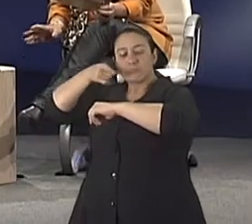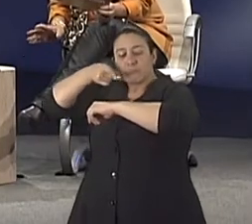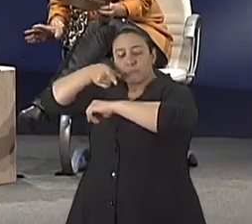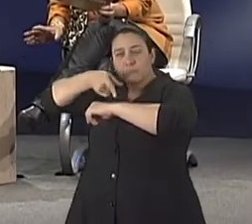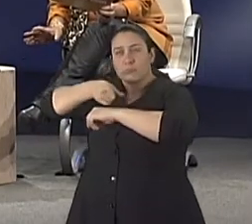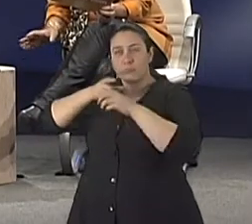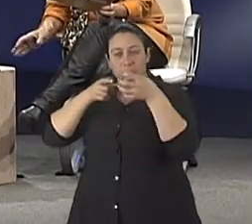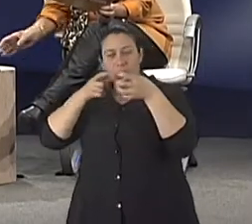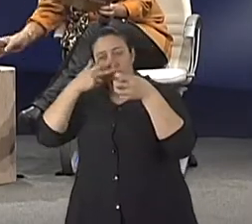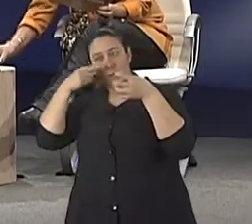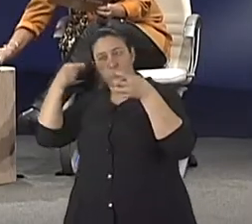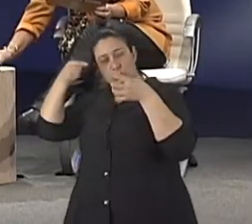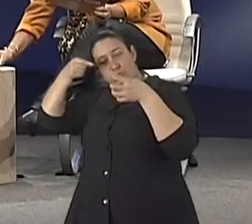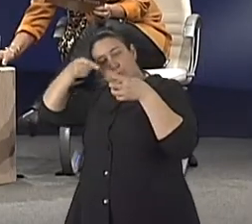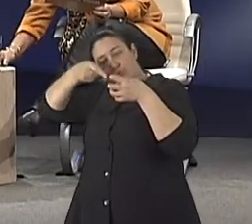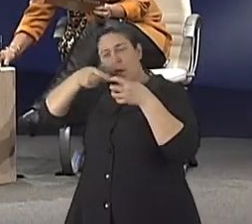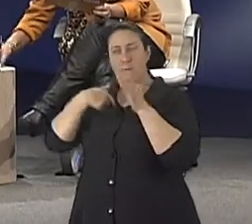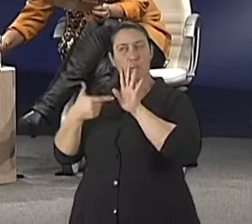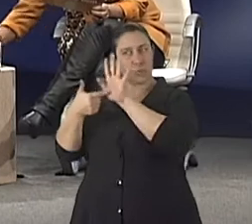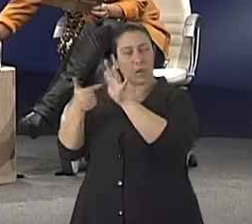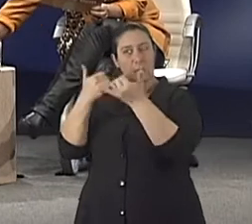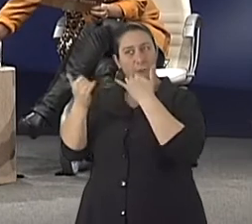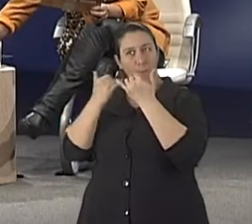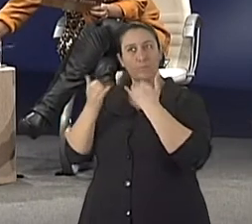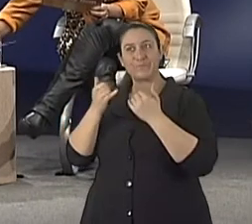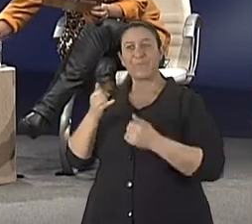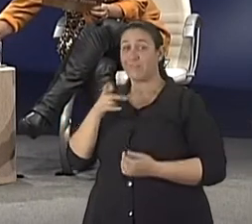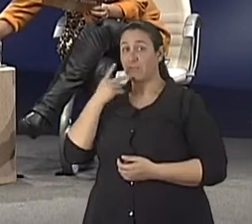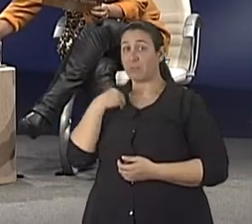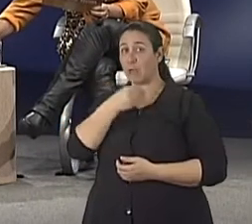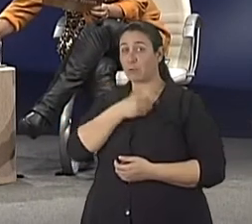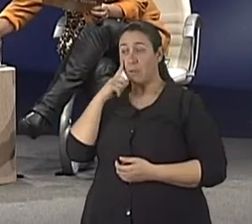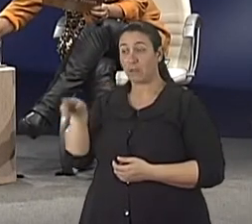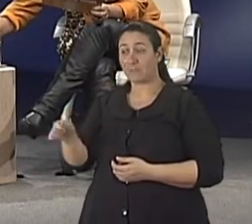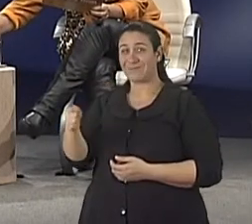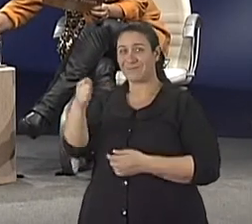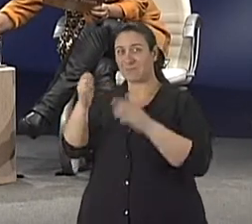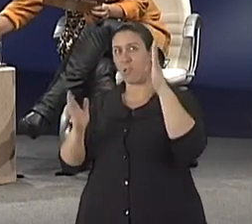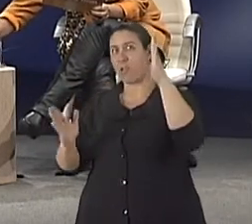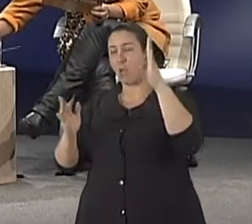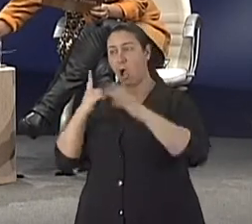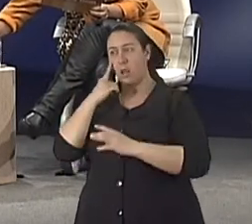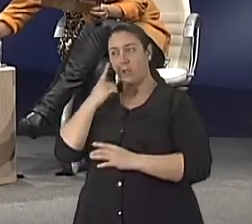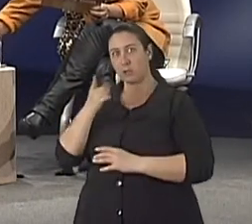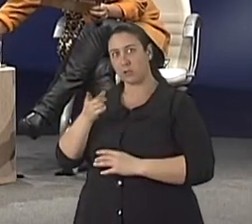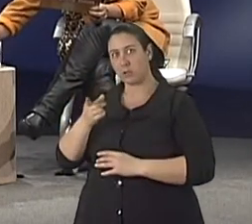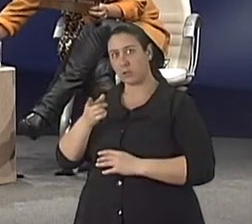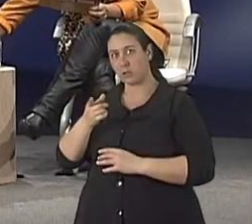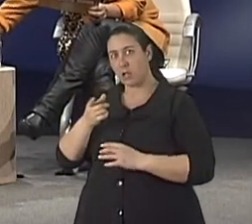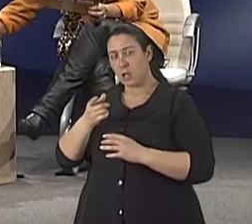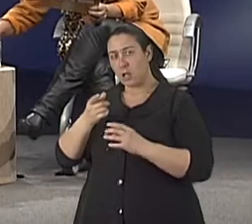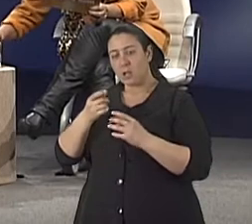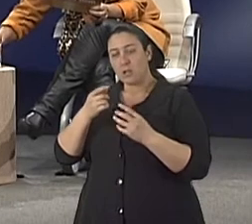que tenho a dizer ver exemplos aqui na mão do médico elas não assustou é doutor não é bom assim o que a gente